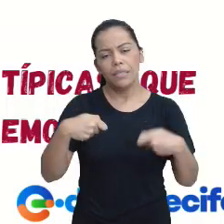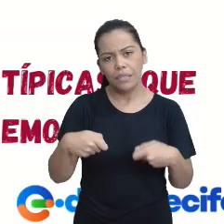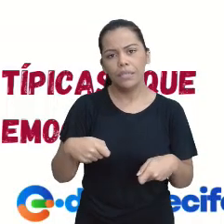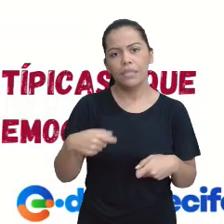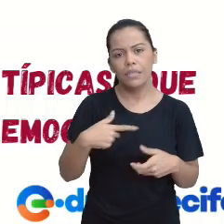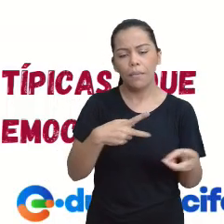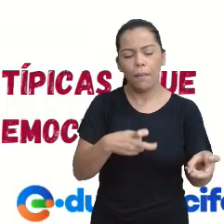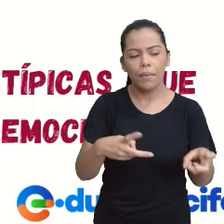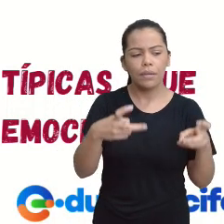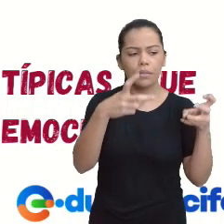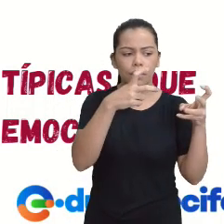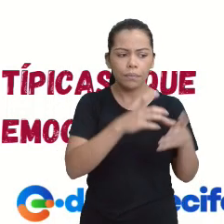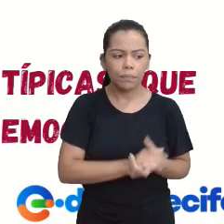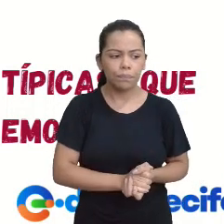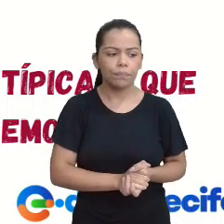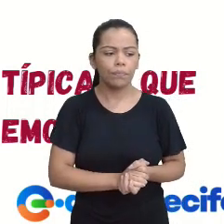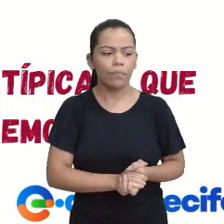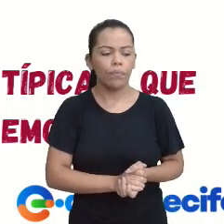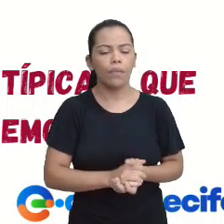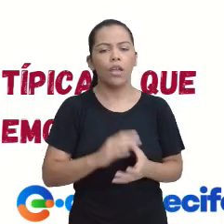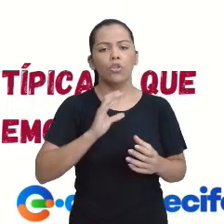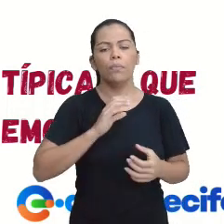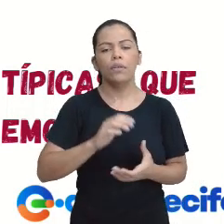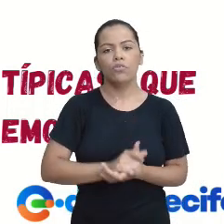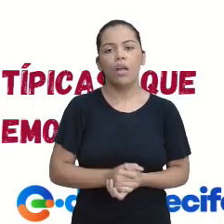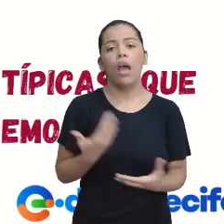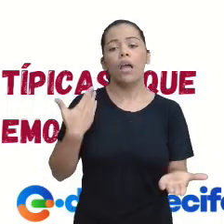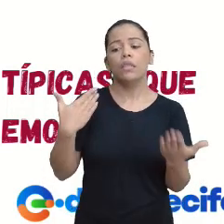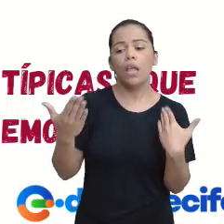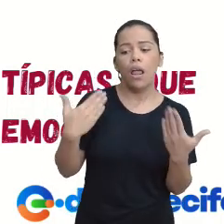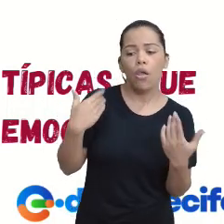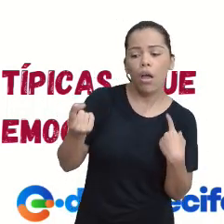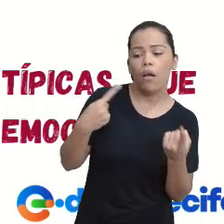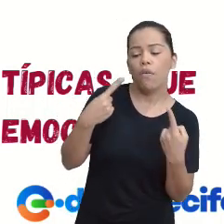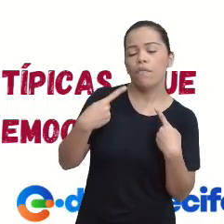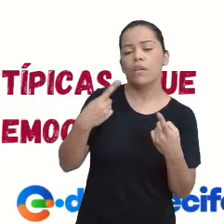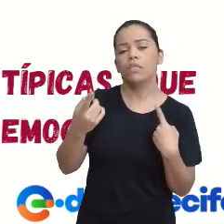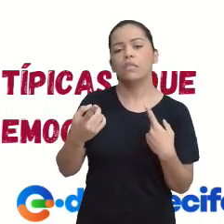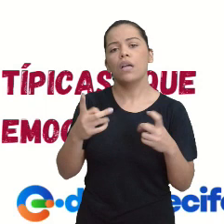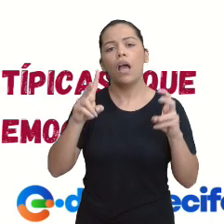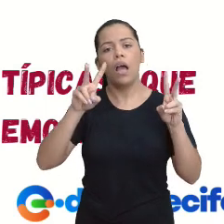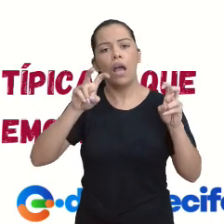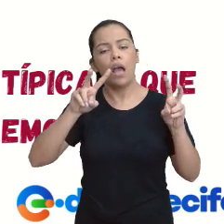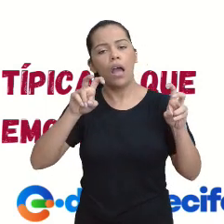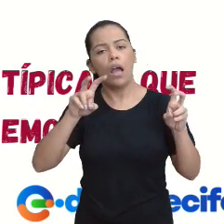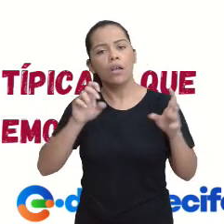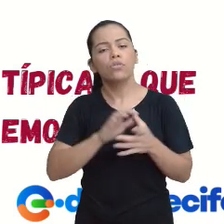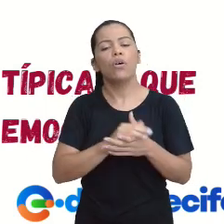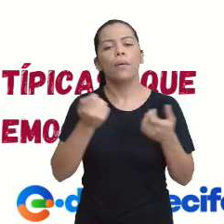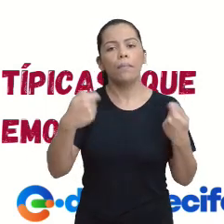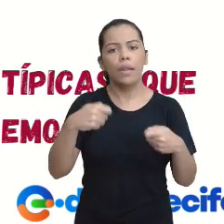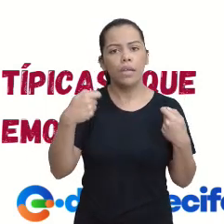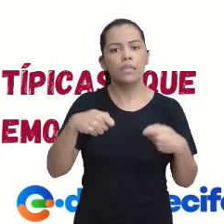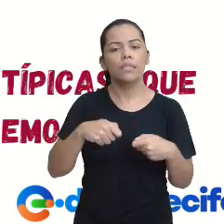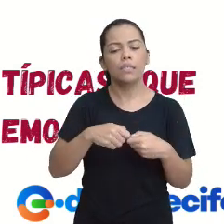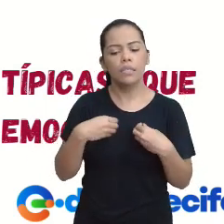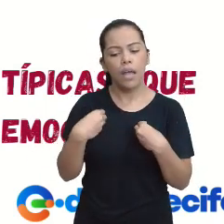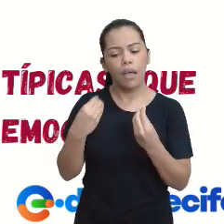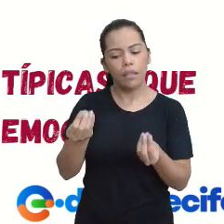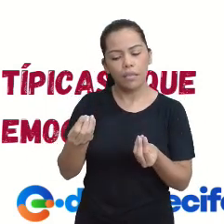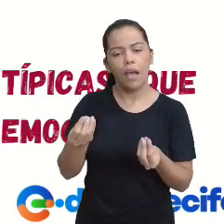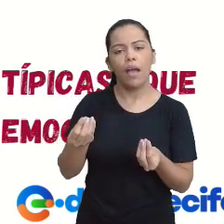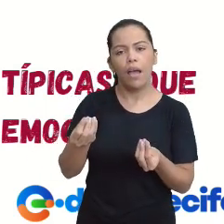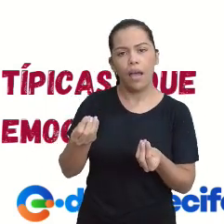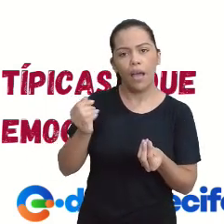Dialogar sobre os próprios sentimentos e dar oportunidade para o estudante se expressar. Quando ele se